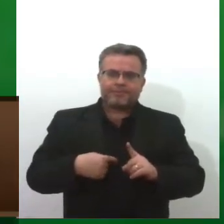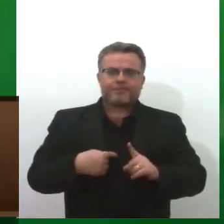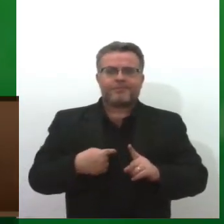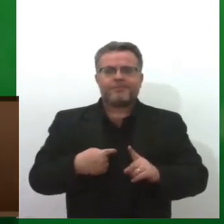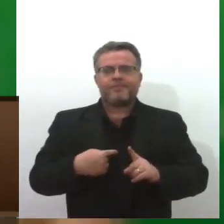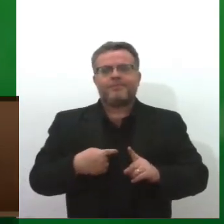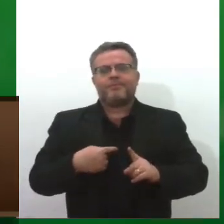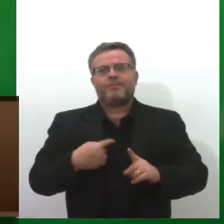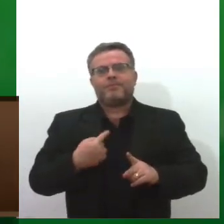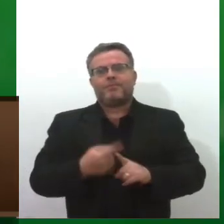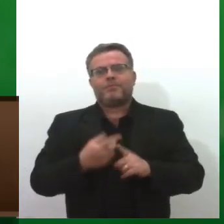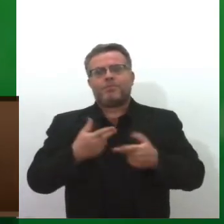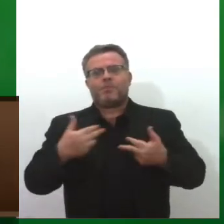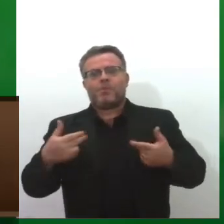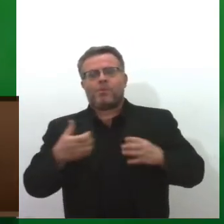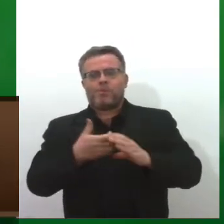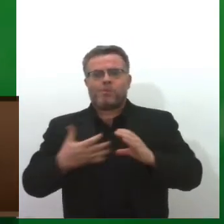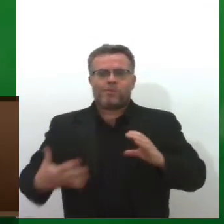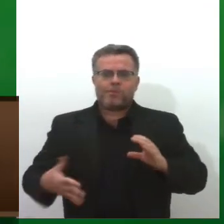taxa Selic, já passamos dos